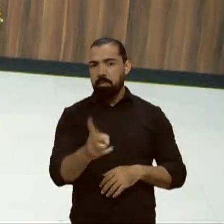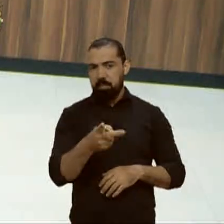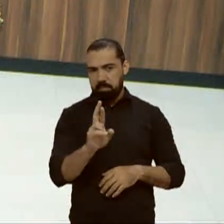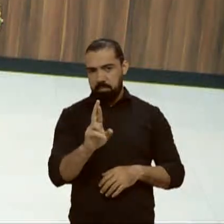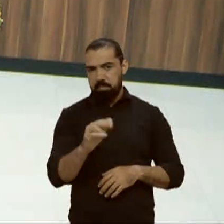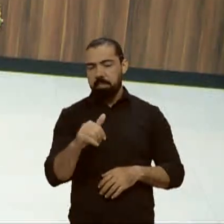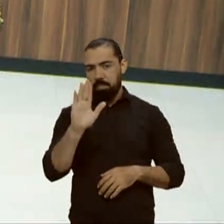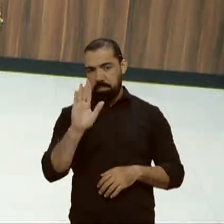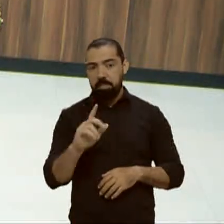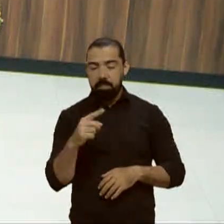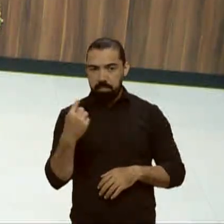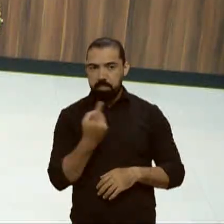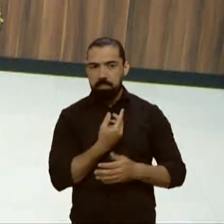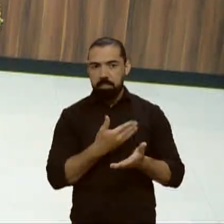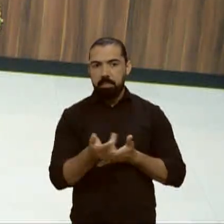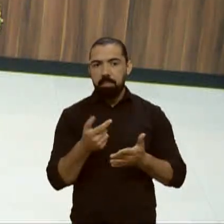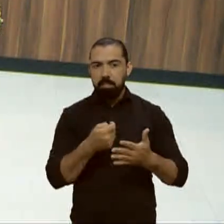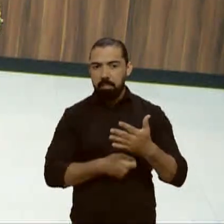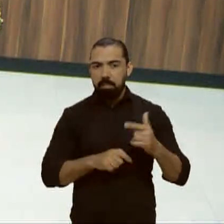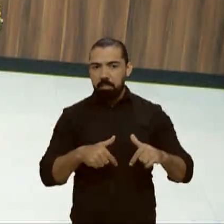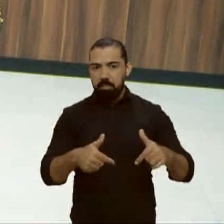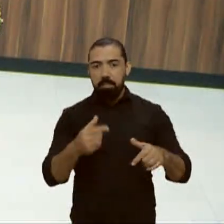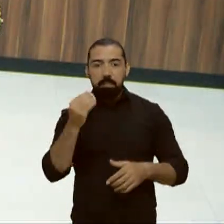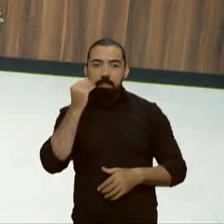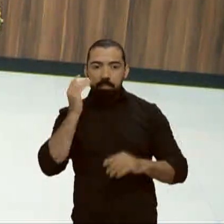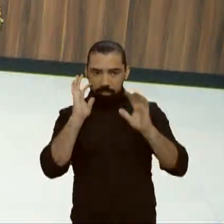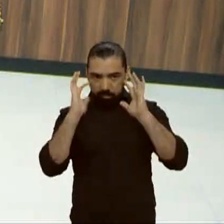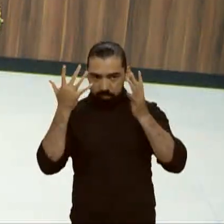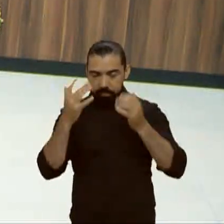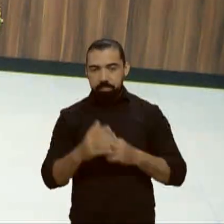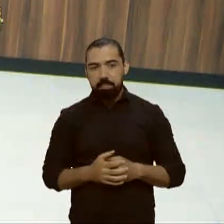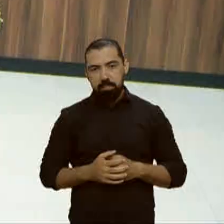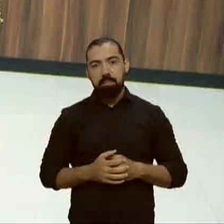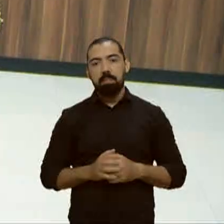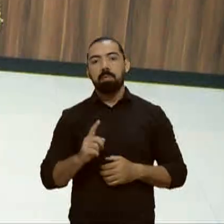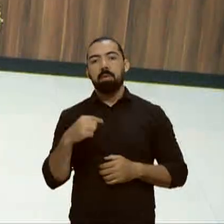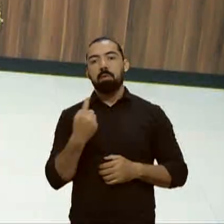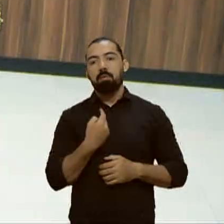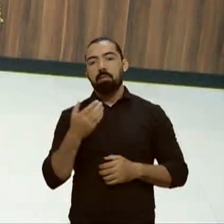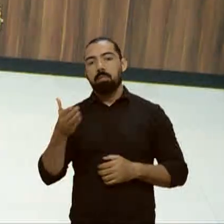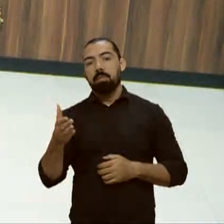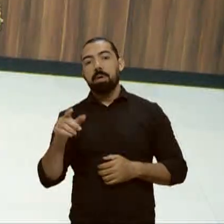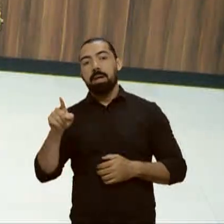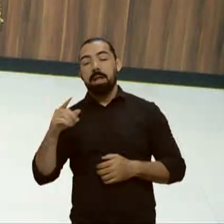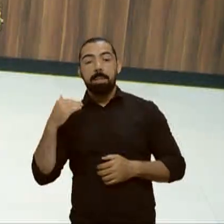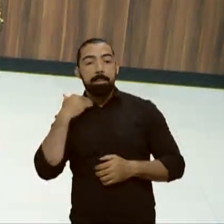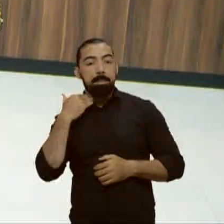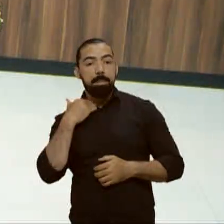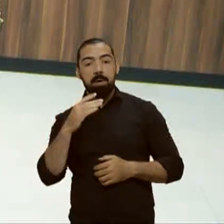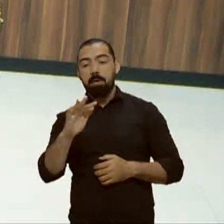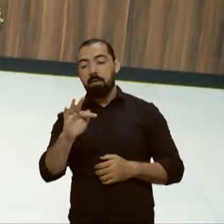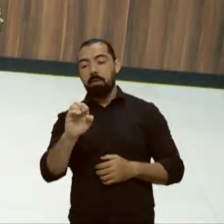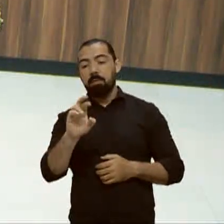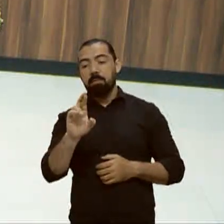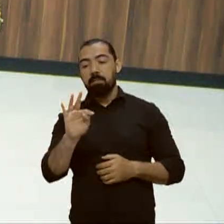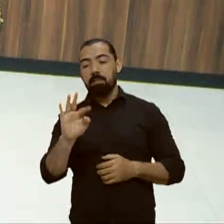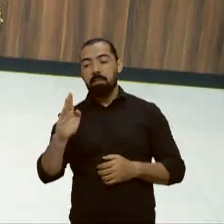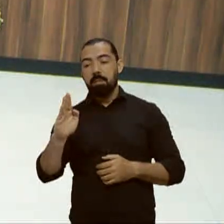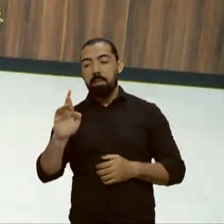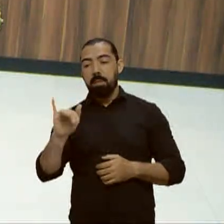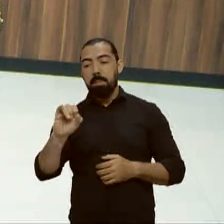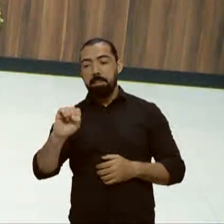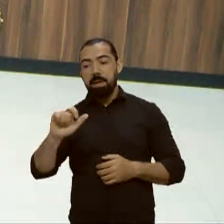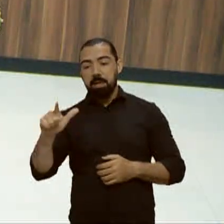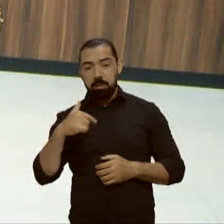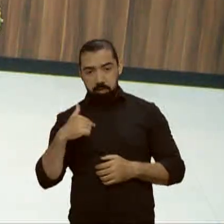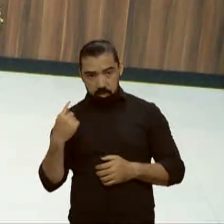aí começou a nossa luta para tentar resolver isso. Procuramos a sede da Forte Brasil, a gente encontrou na internet o endereço, fomos